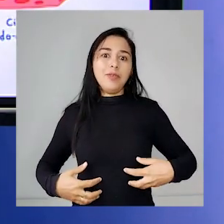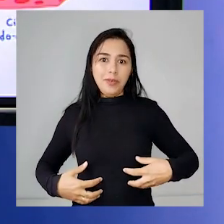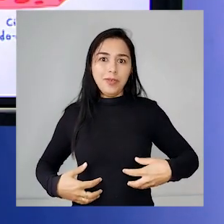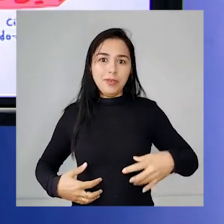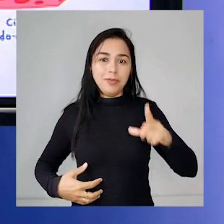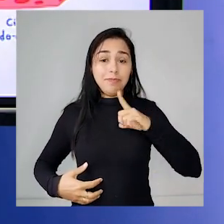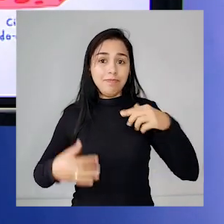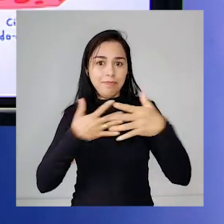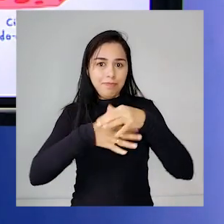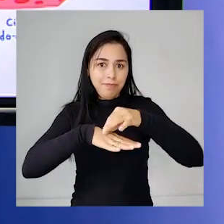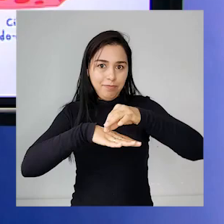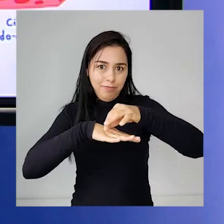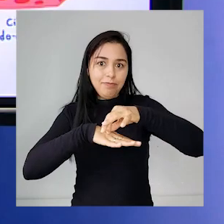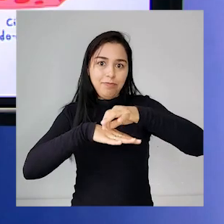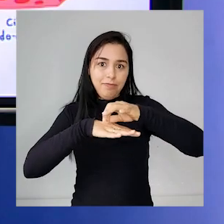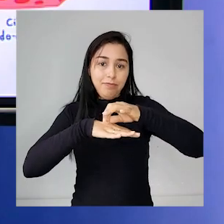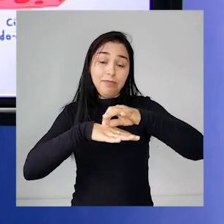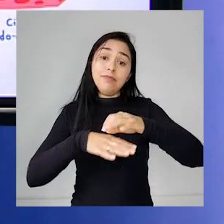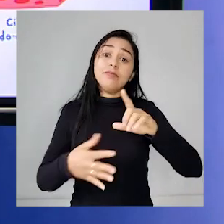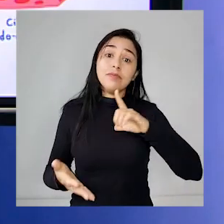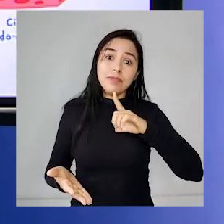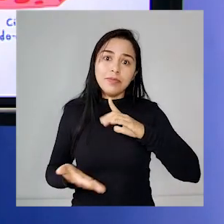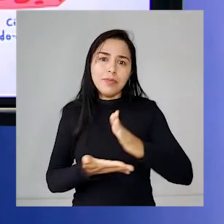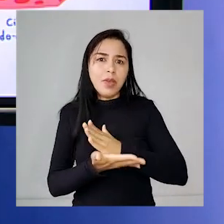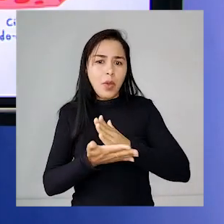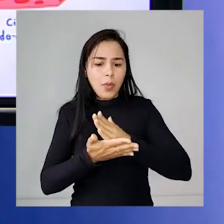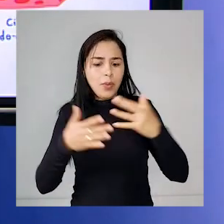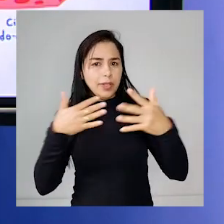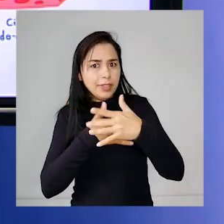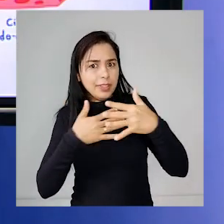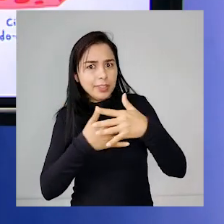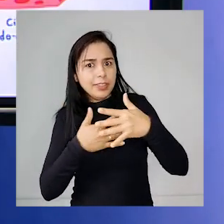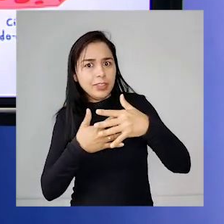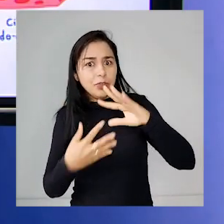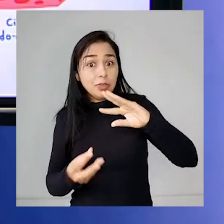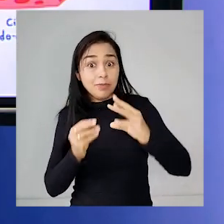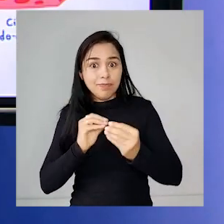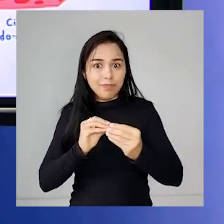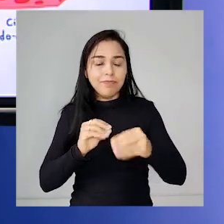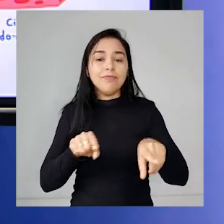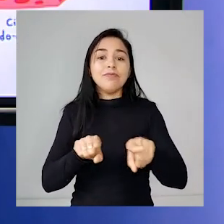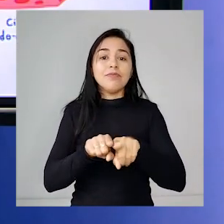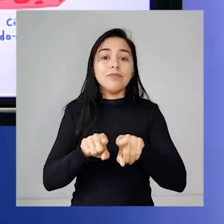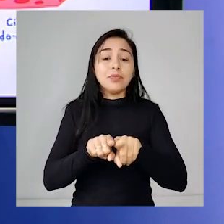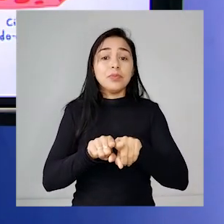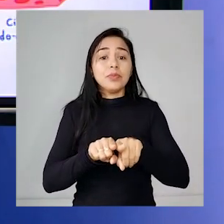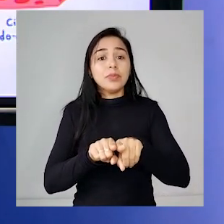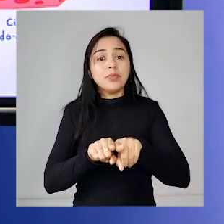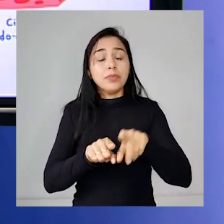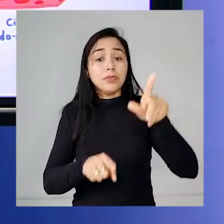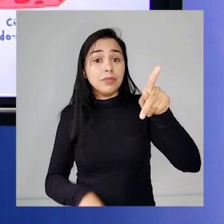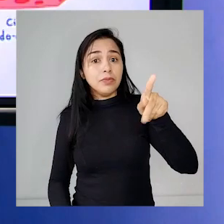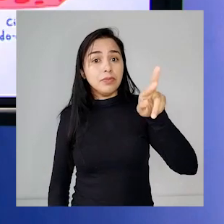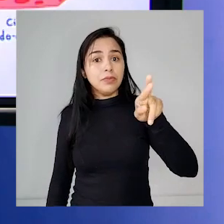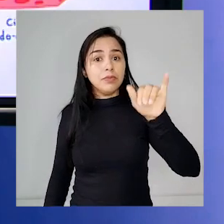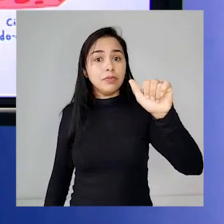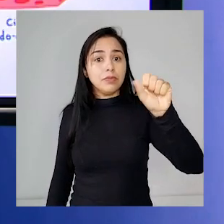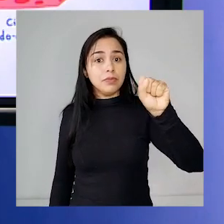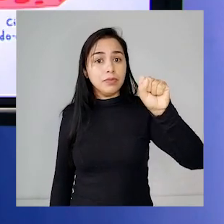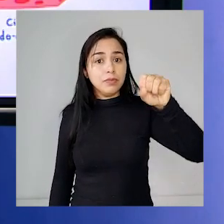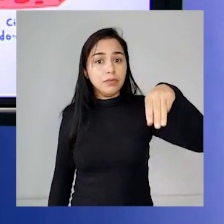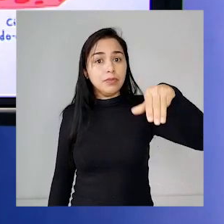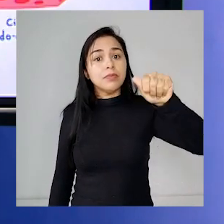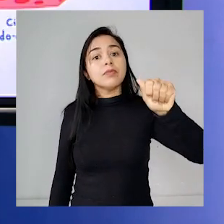nós podemos ter o tecido de transição, o tecido pseudoestratificado, o prismático, e isso só